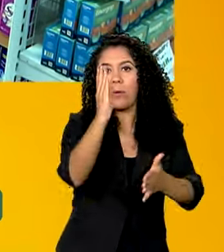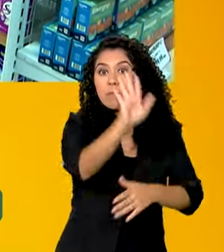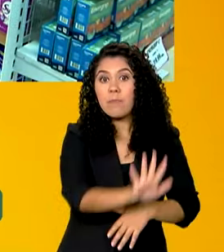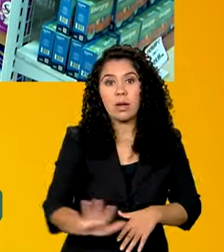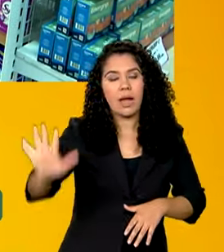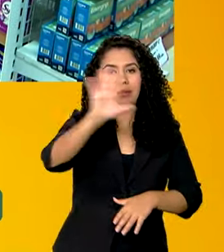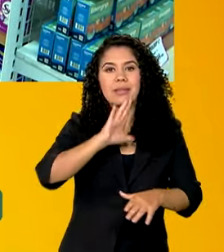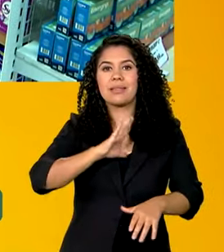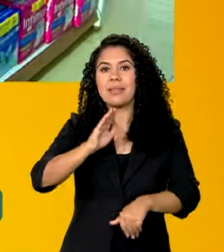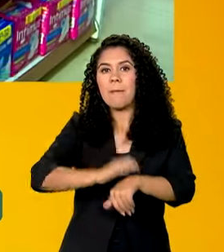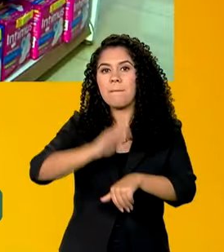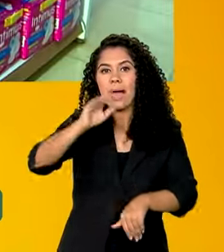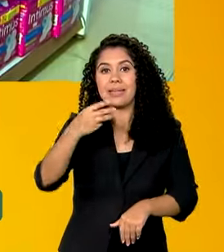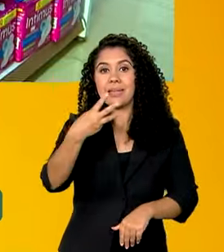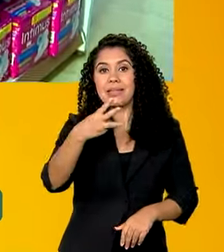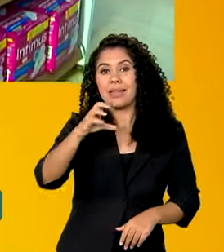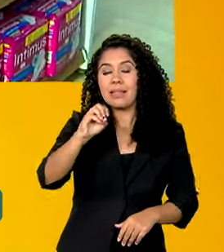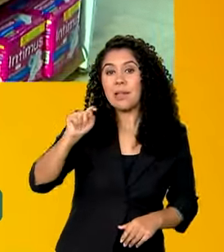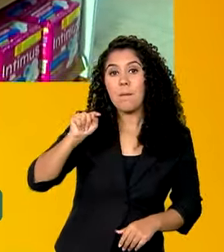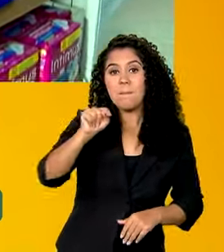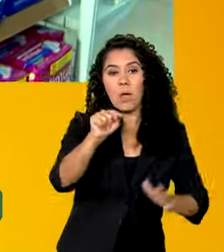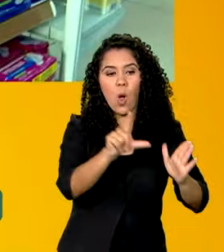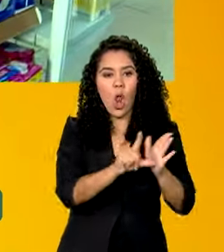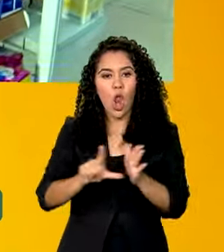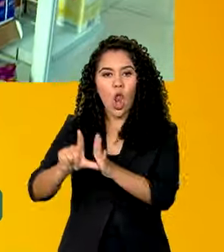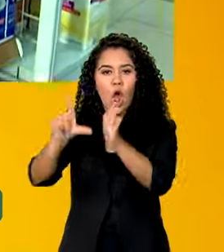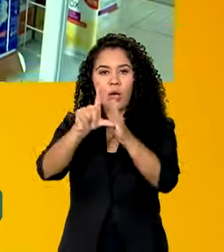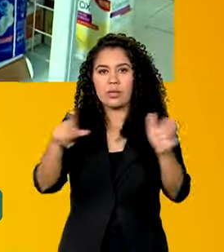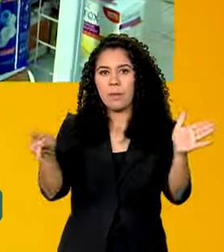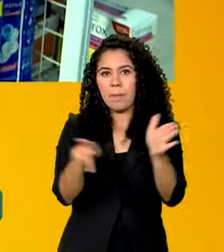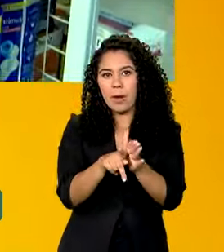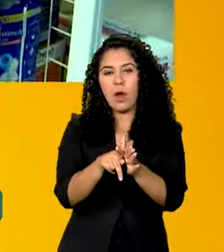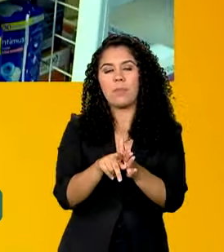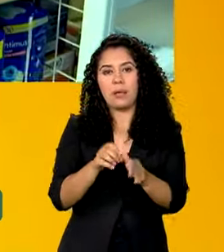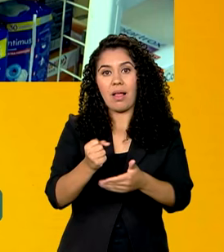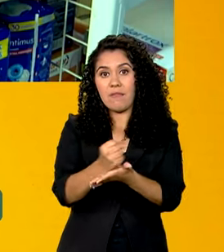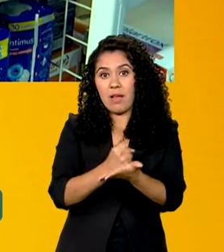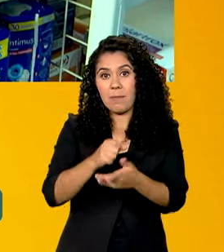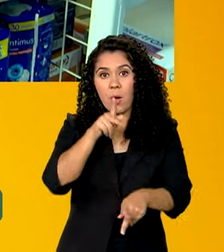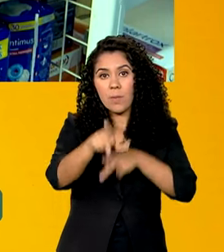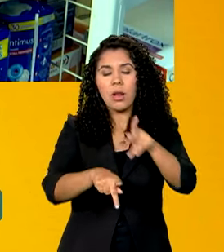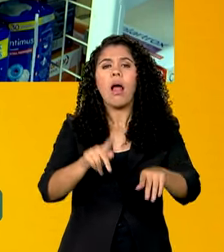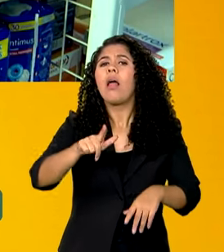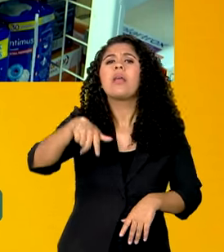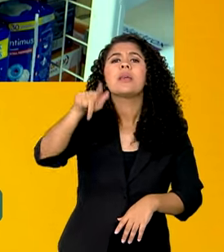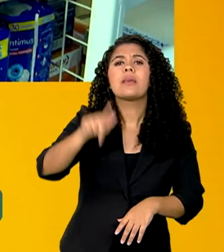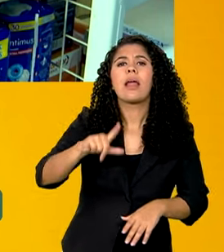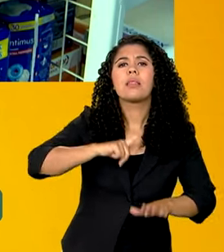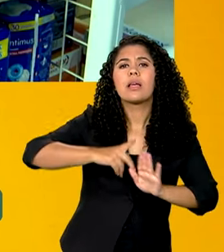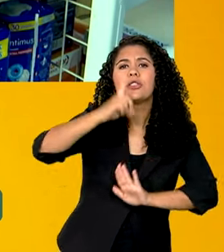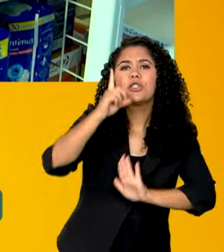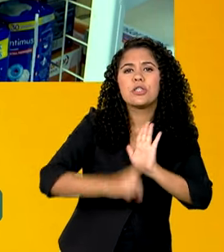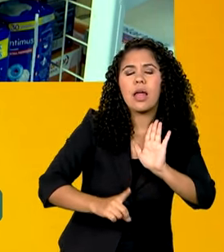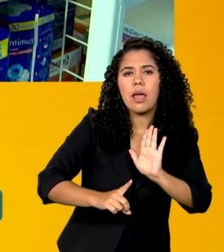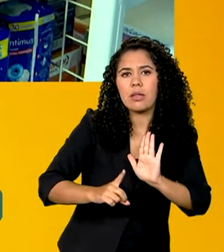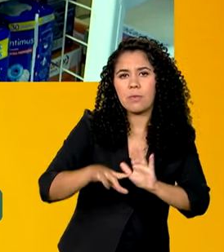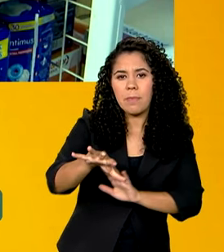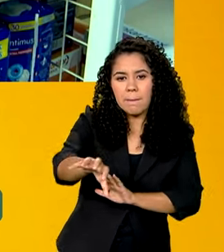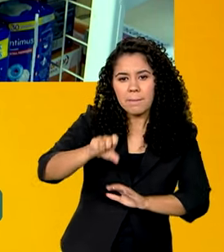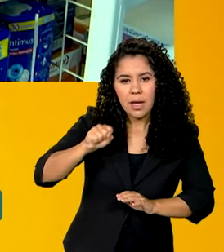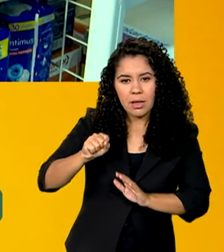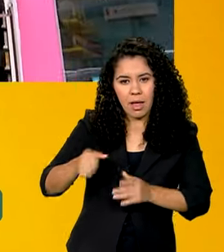mil unidades cadastradas da Farmácia Popular em todo o país. E quem tem acesso ao programa Dignidade